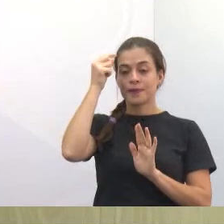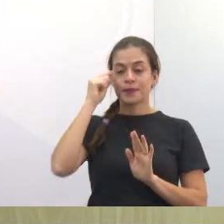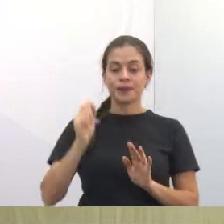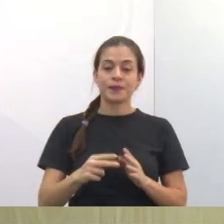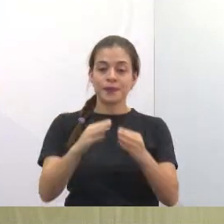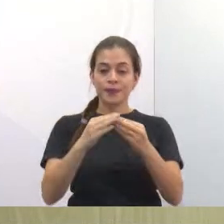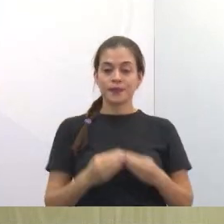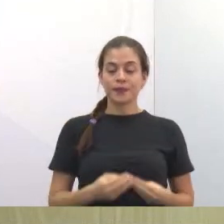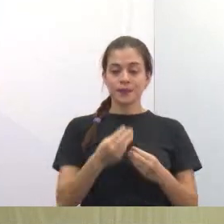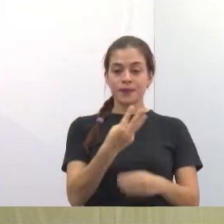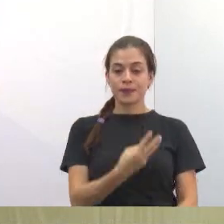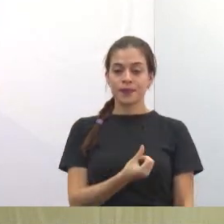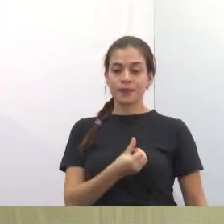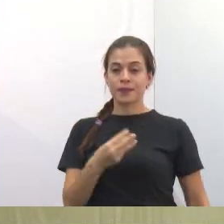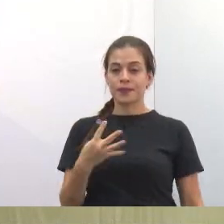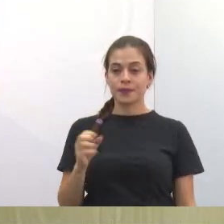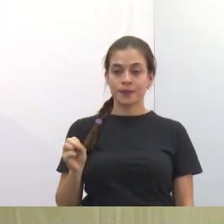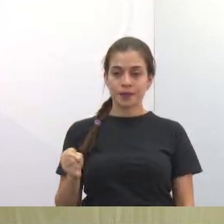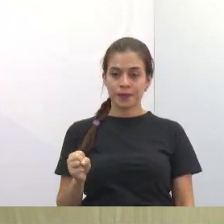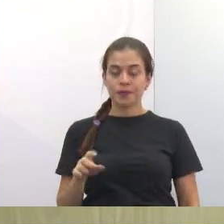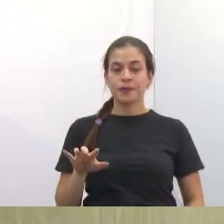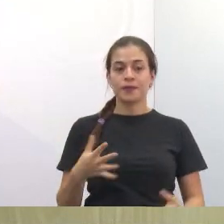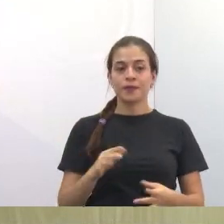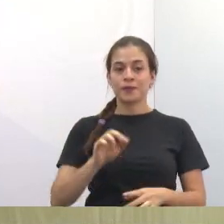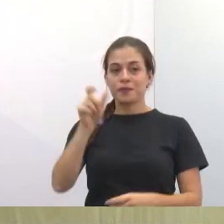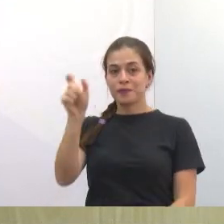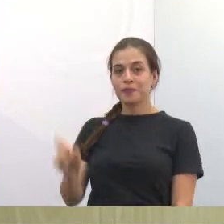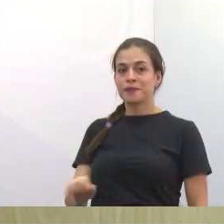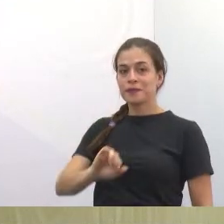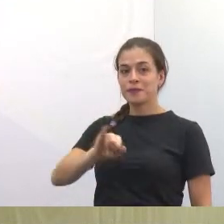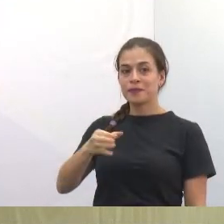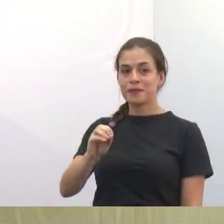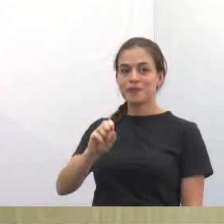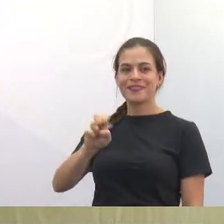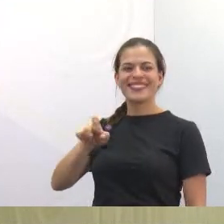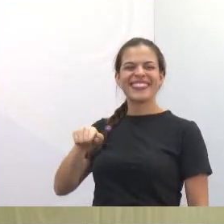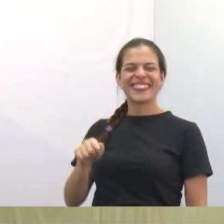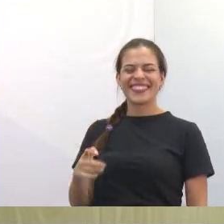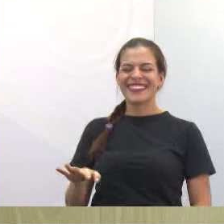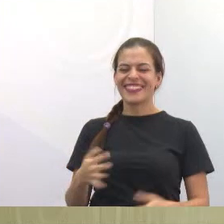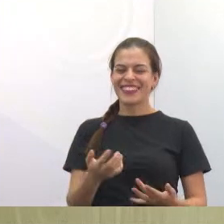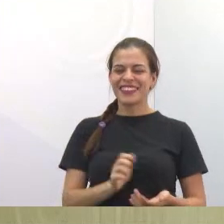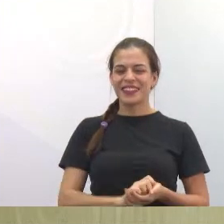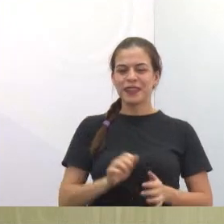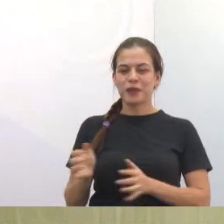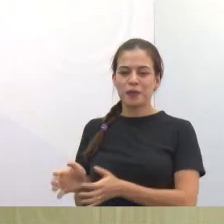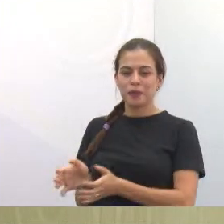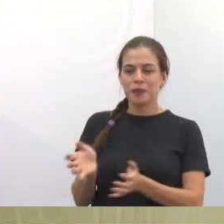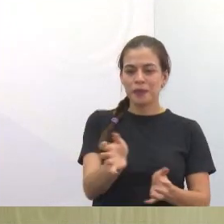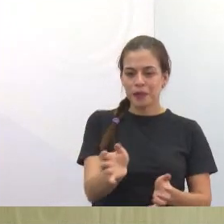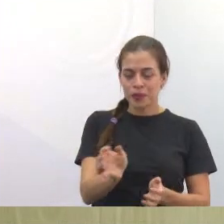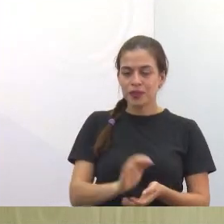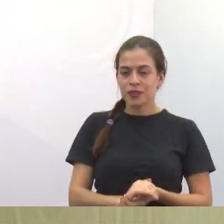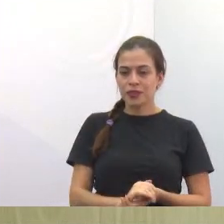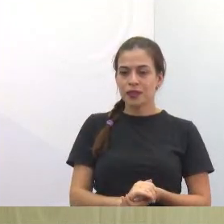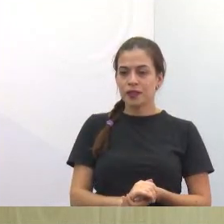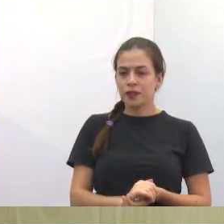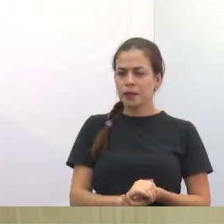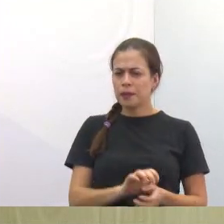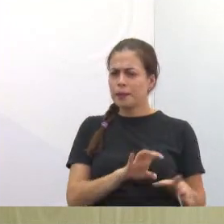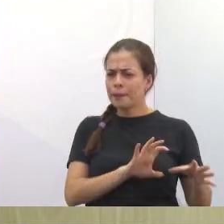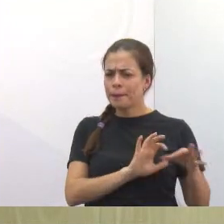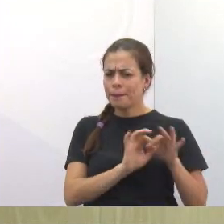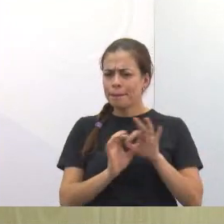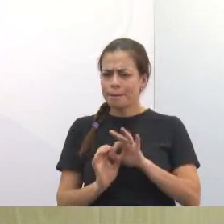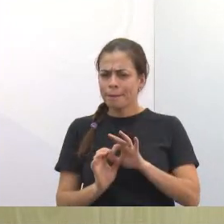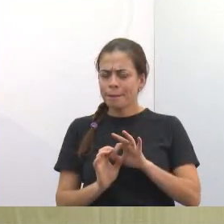ao senhor José Guardia, técnico da bote paraolímpica, categoria